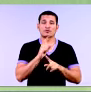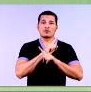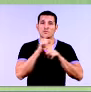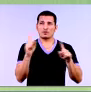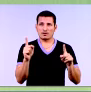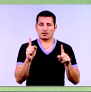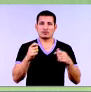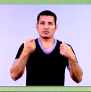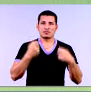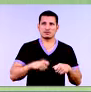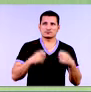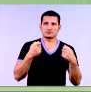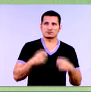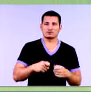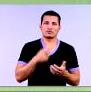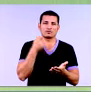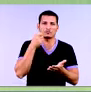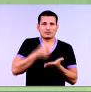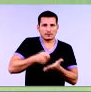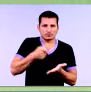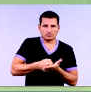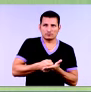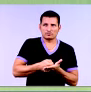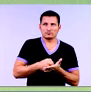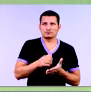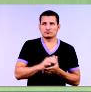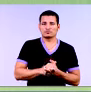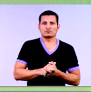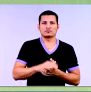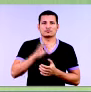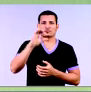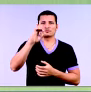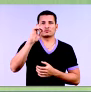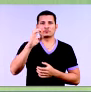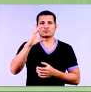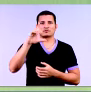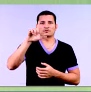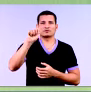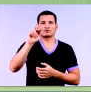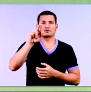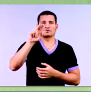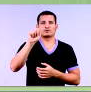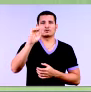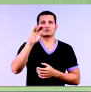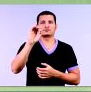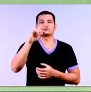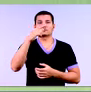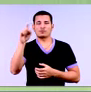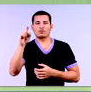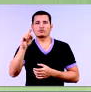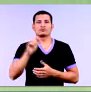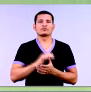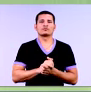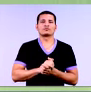é necessário, obrigatório, a declaração do tipo da